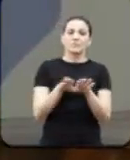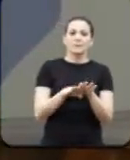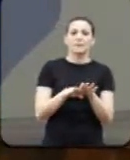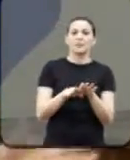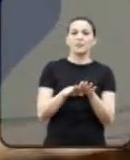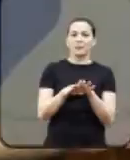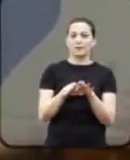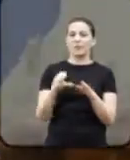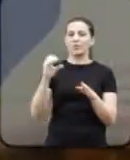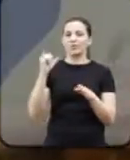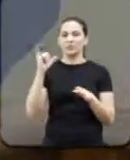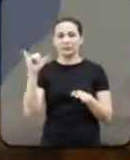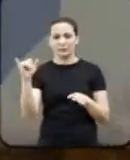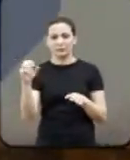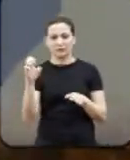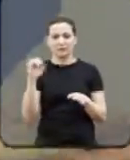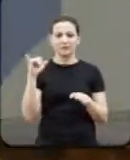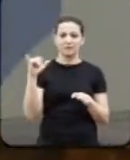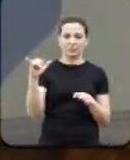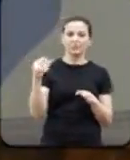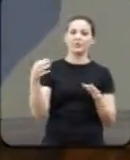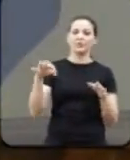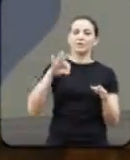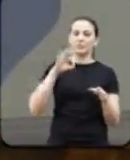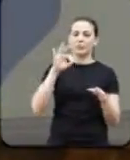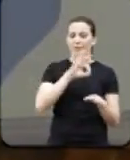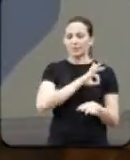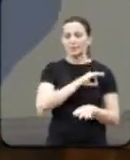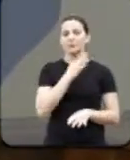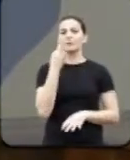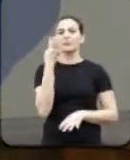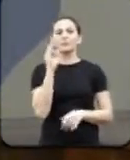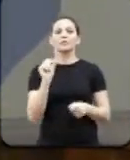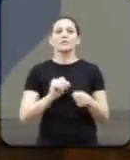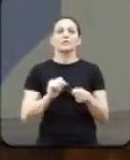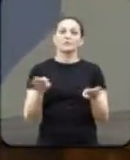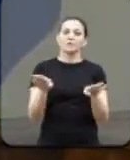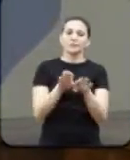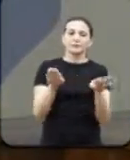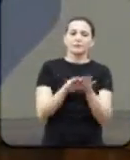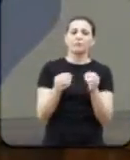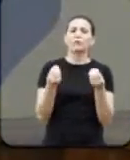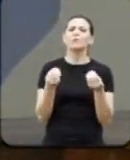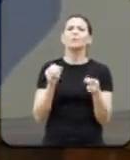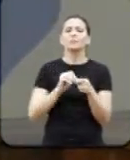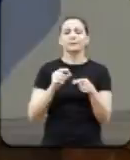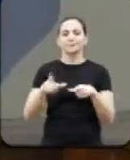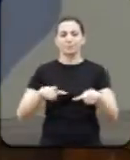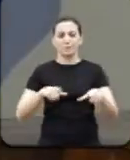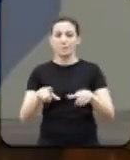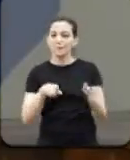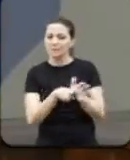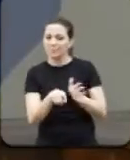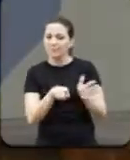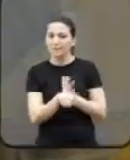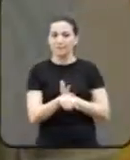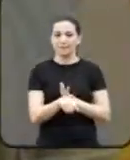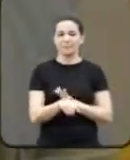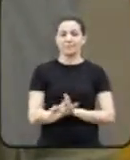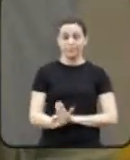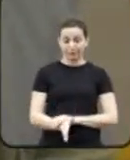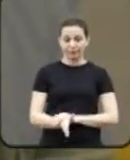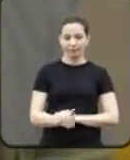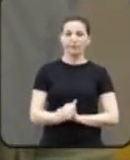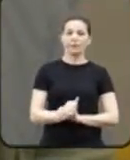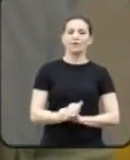inquérito que complementa alguma investigação que a Polícia Federal também está fazendo. Como está sendo esse trabalho? Então,